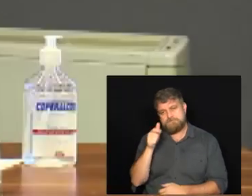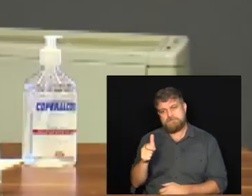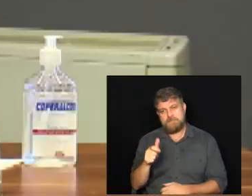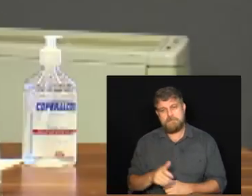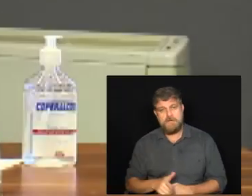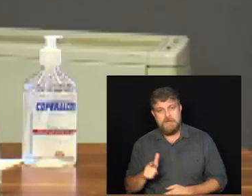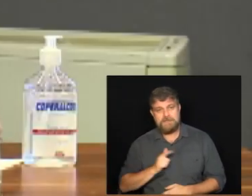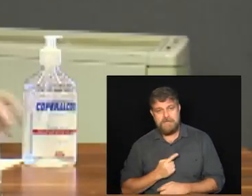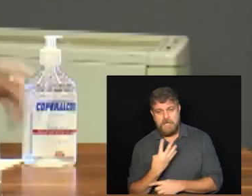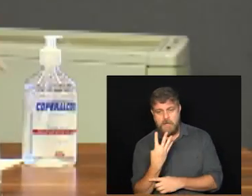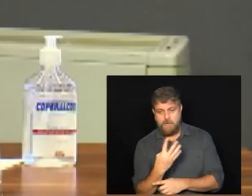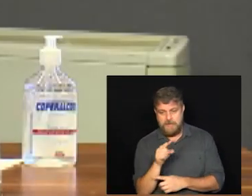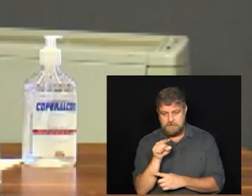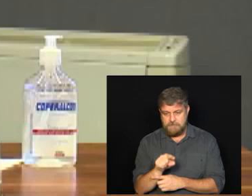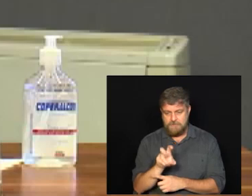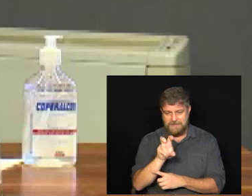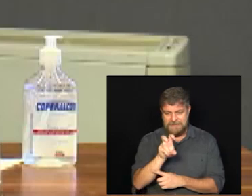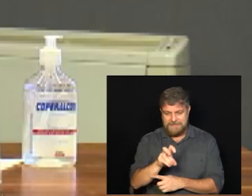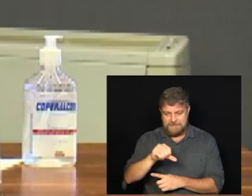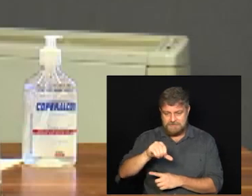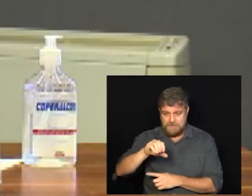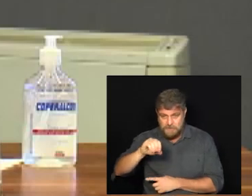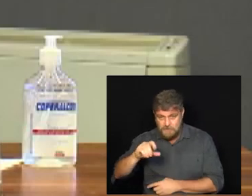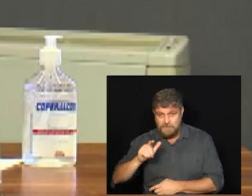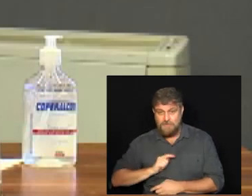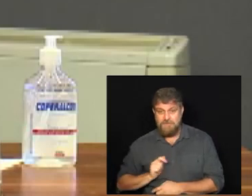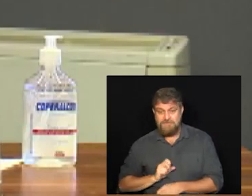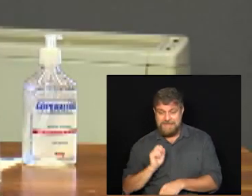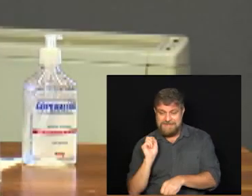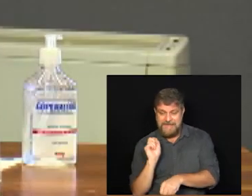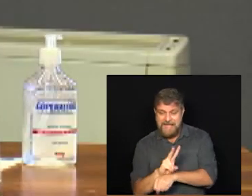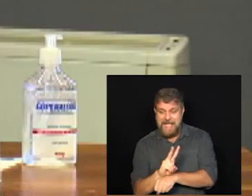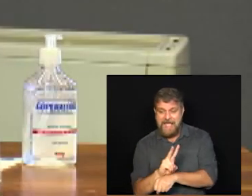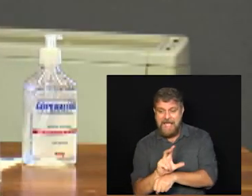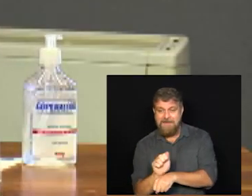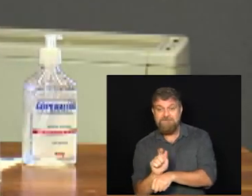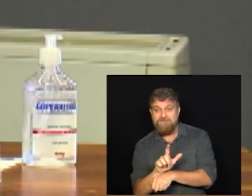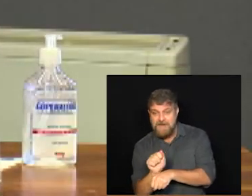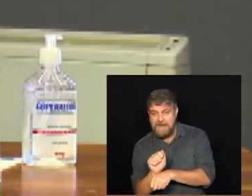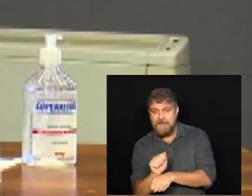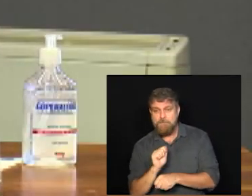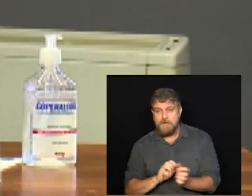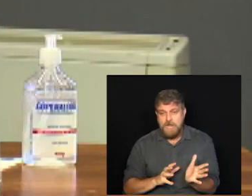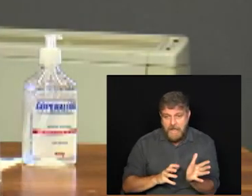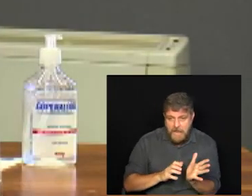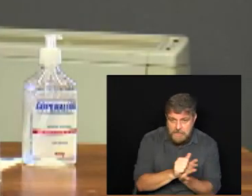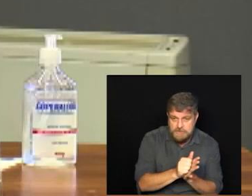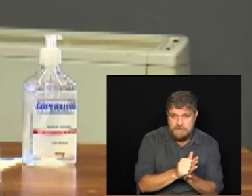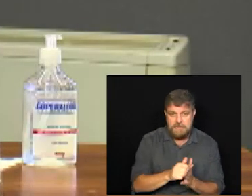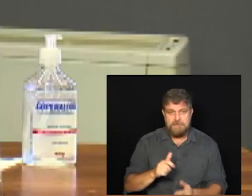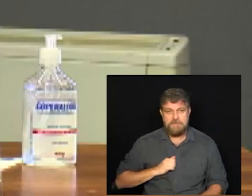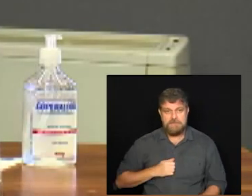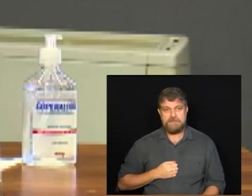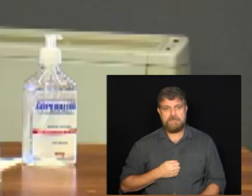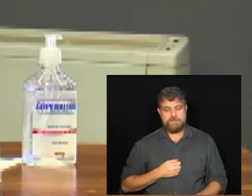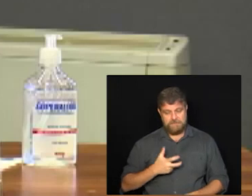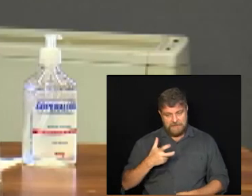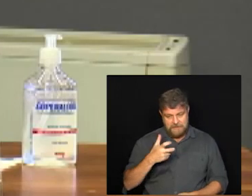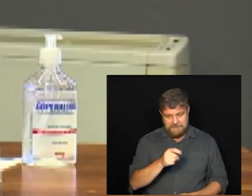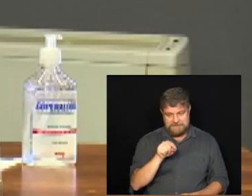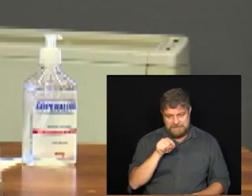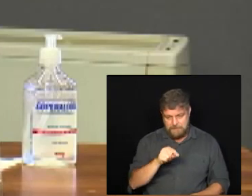Tem 4.590 vagas abertas. Lembrar que é o agendamento pelo